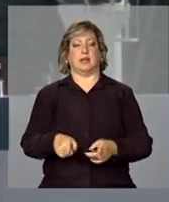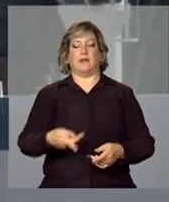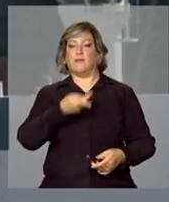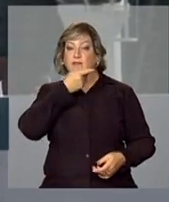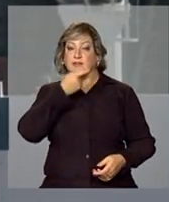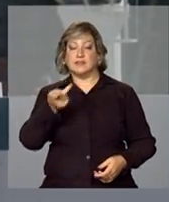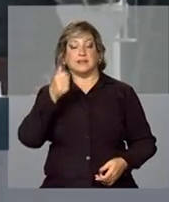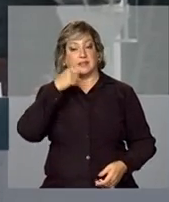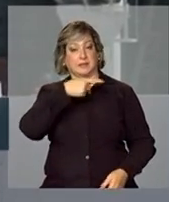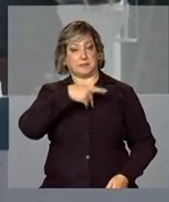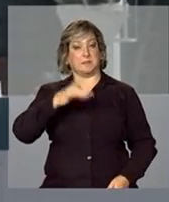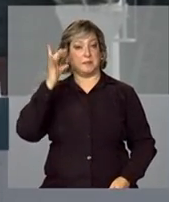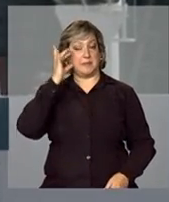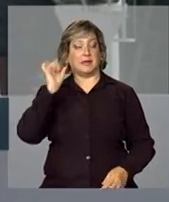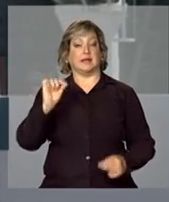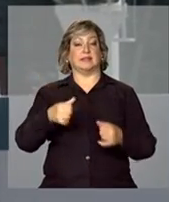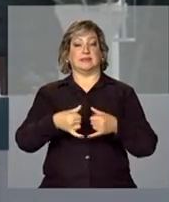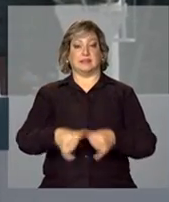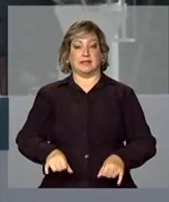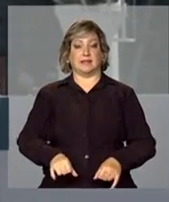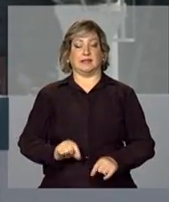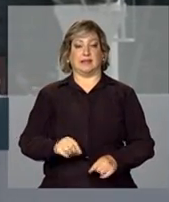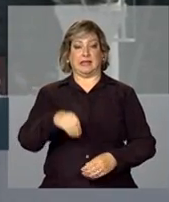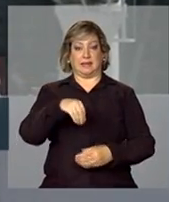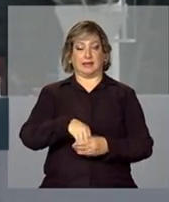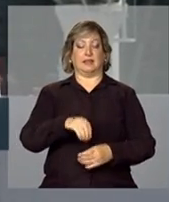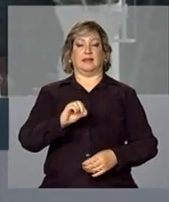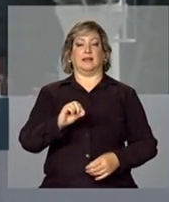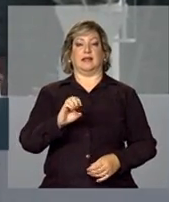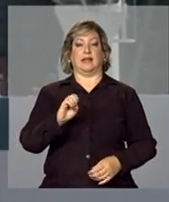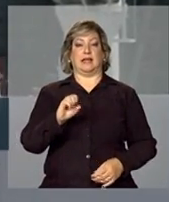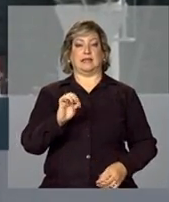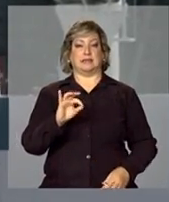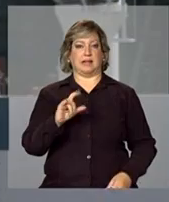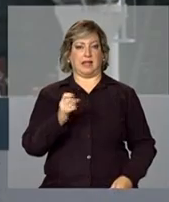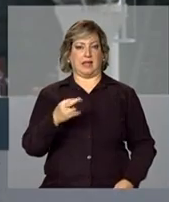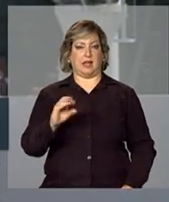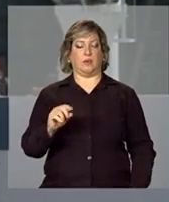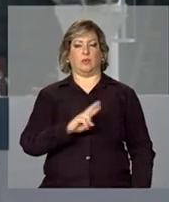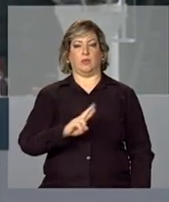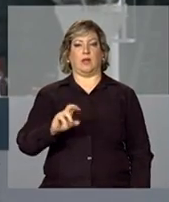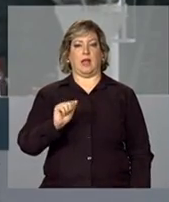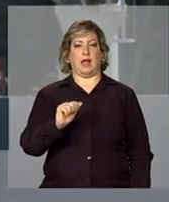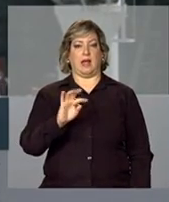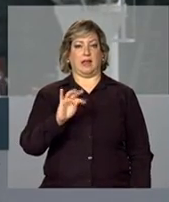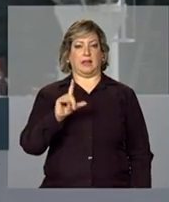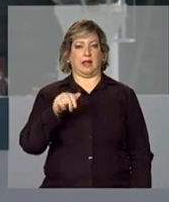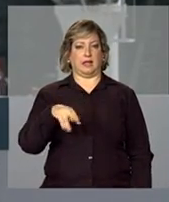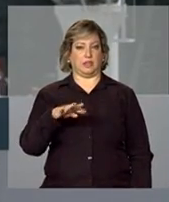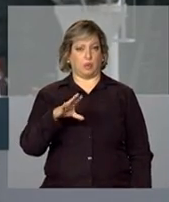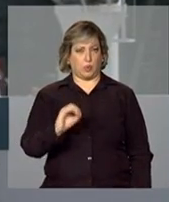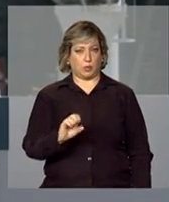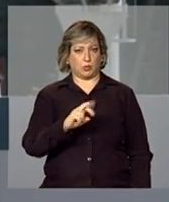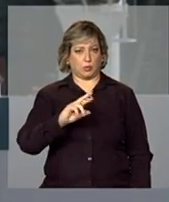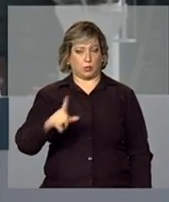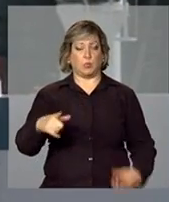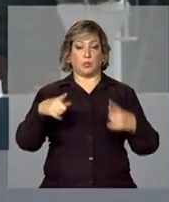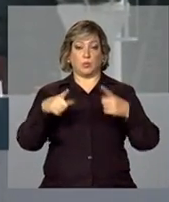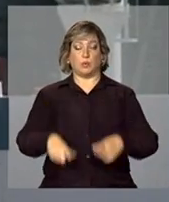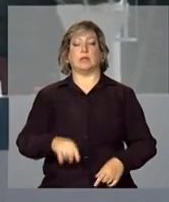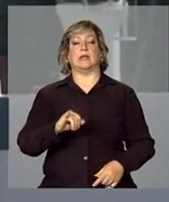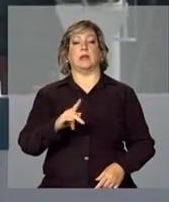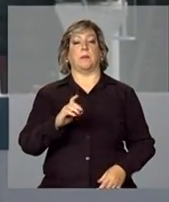ela está no Estaleiro Atlântico Sul no porto de suap em Ipojuca